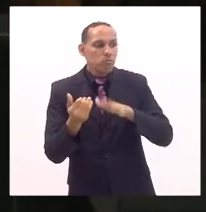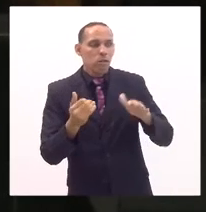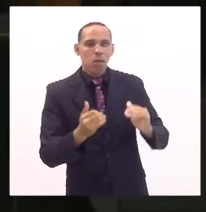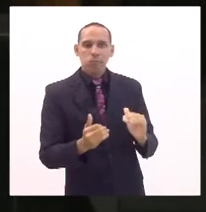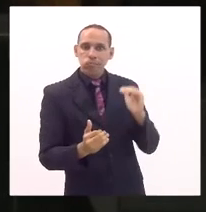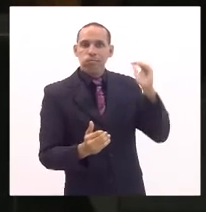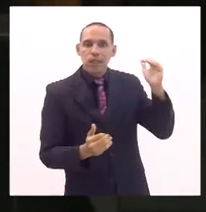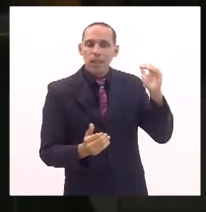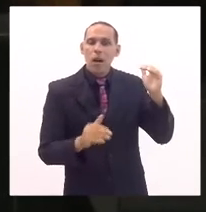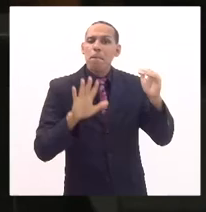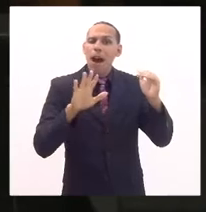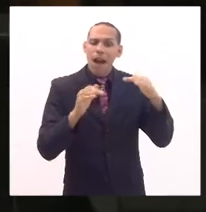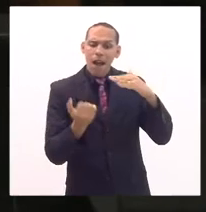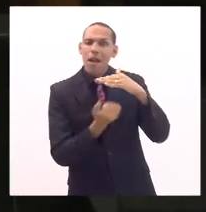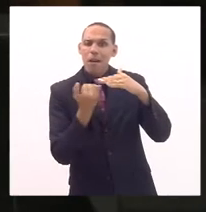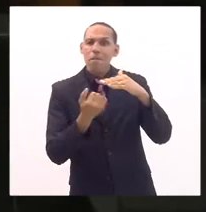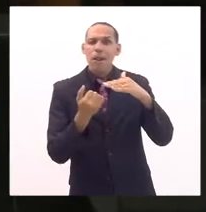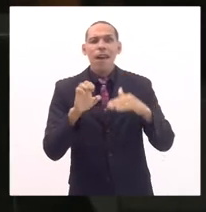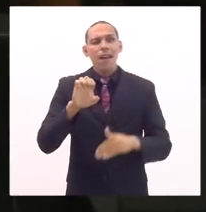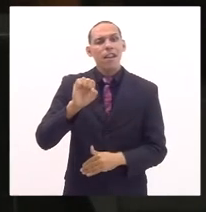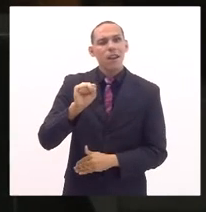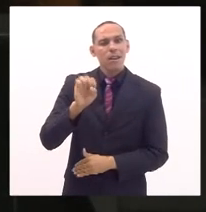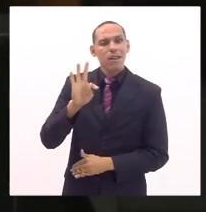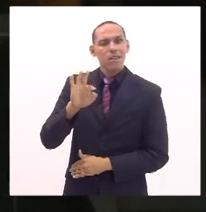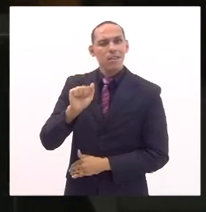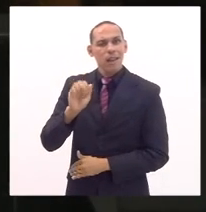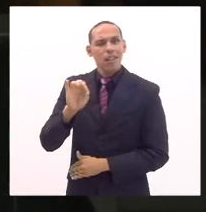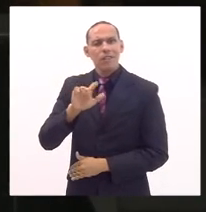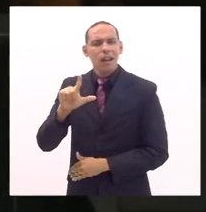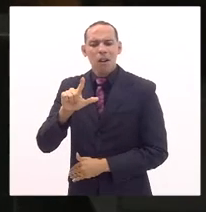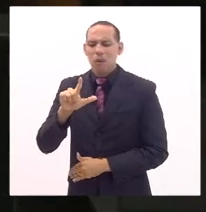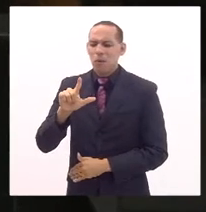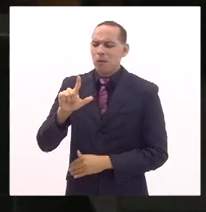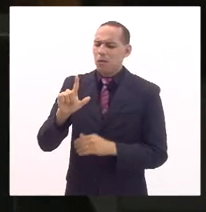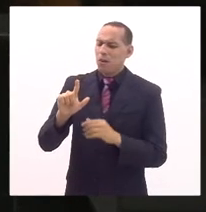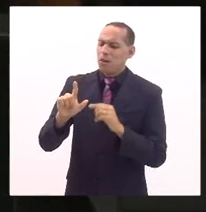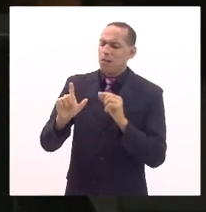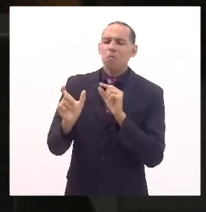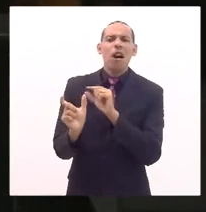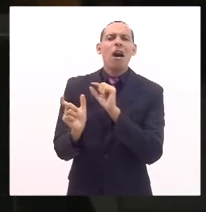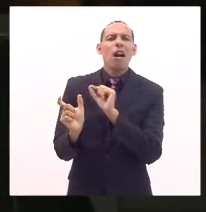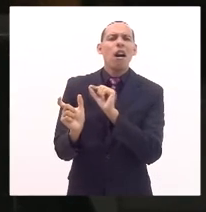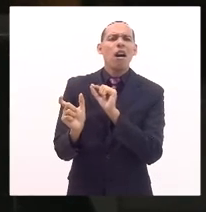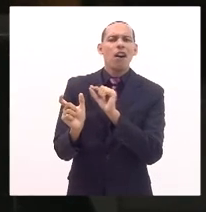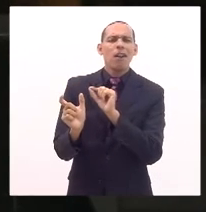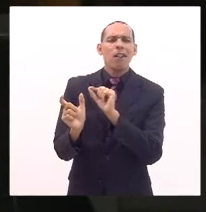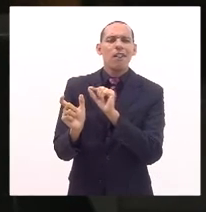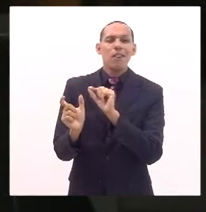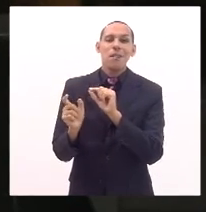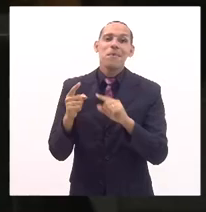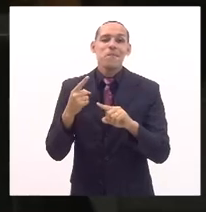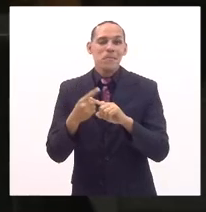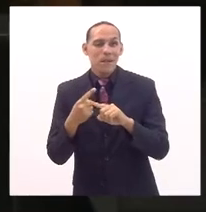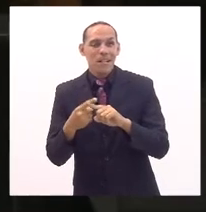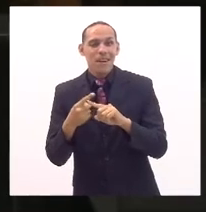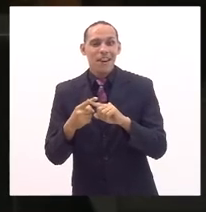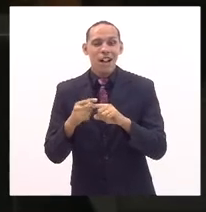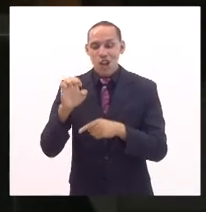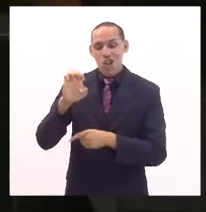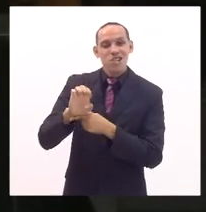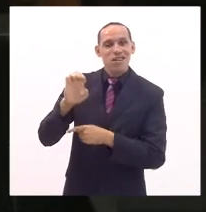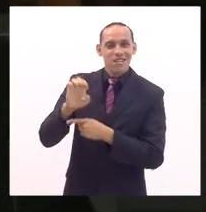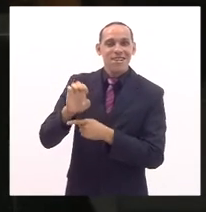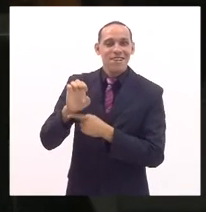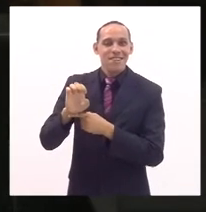uma empresa estatal Por que que a estatal porque o maior acionista é o